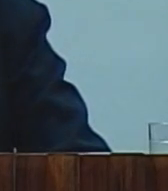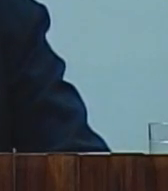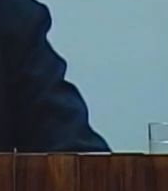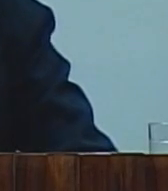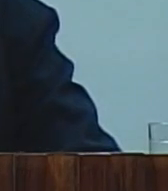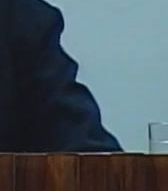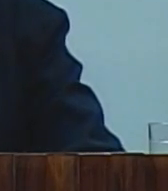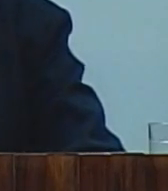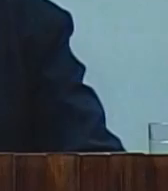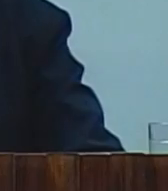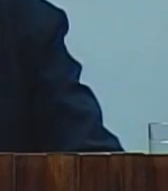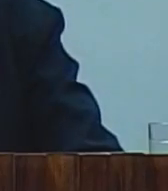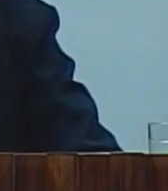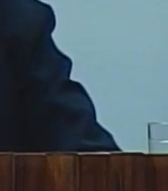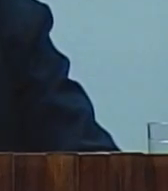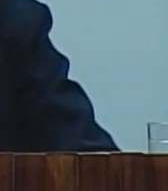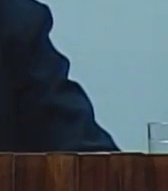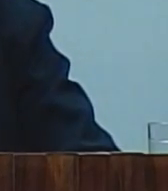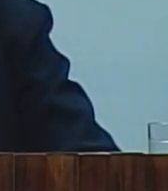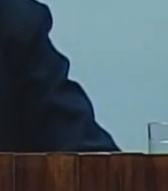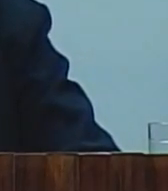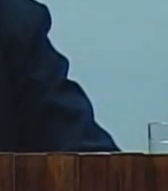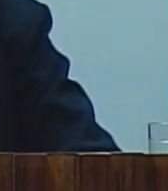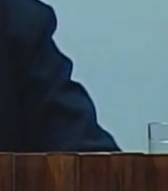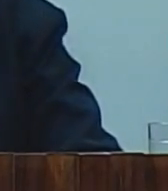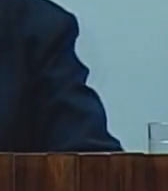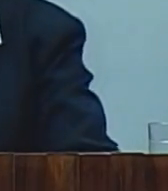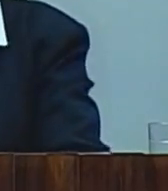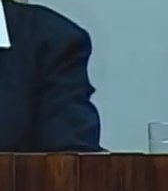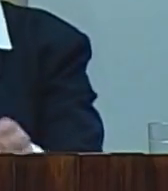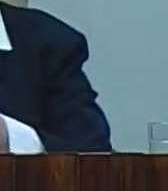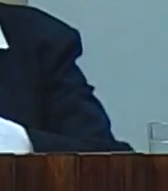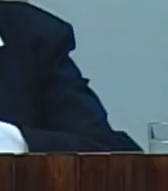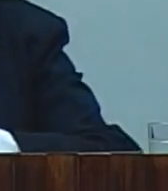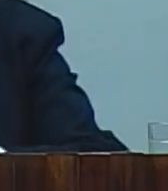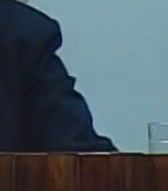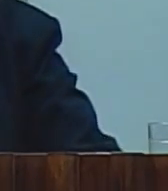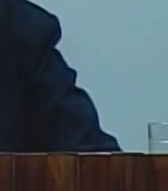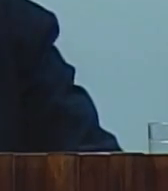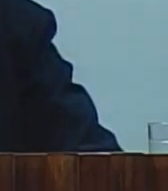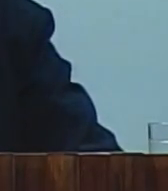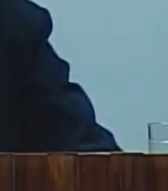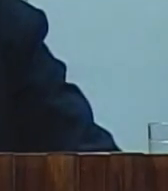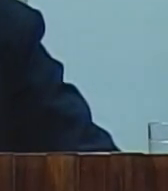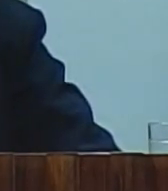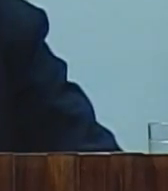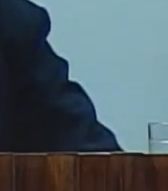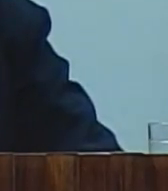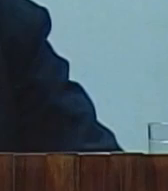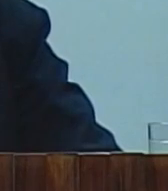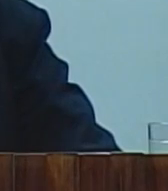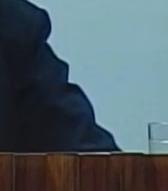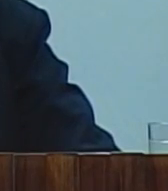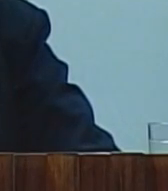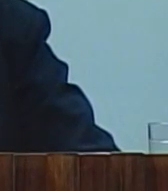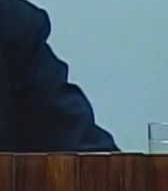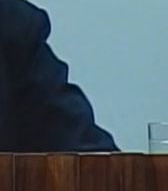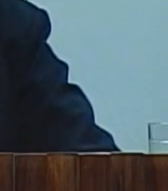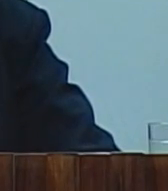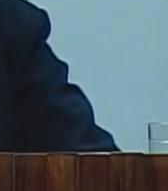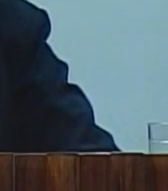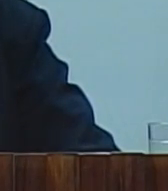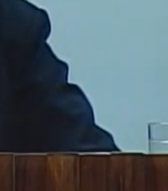passo, então, a palavra à ministra Tereza Campelo. Boa tarde, Lúcia. Boa tarde a todos aqui presentes no